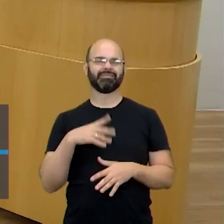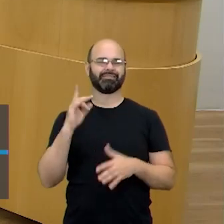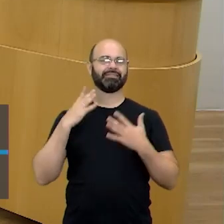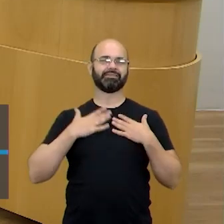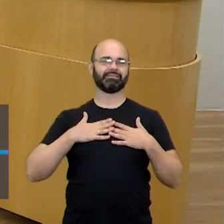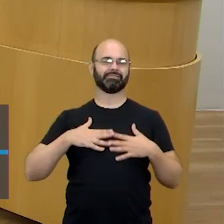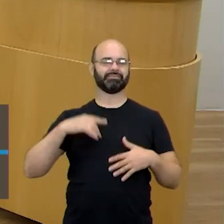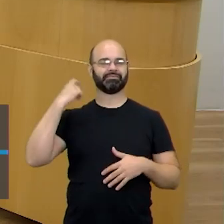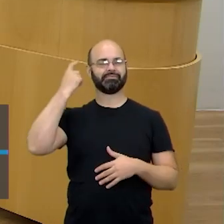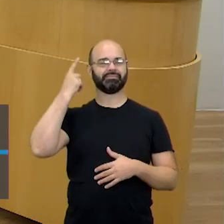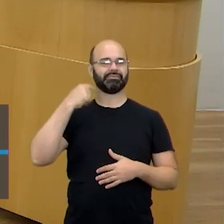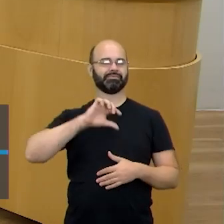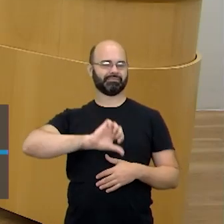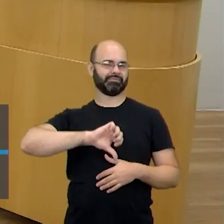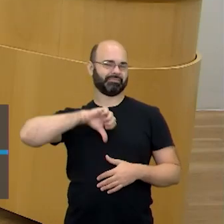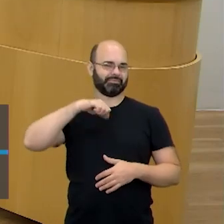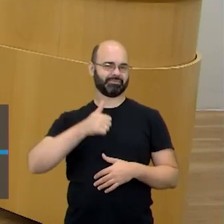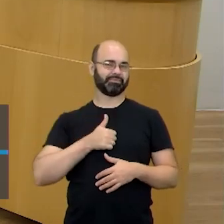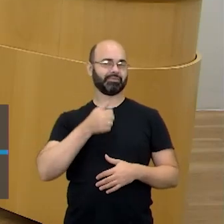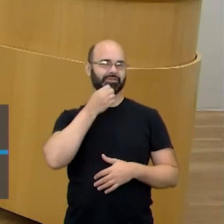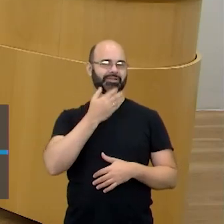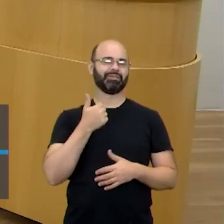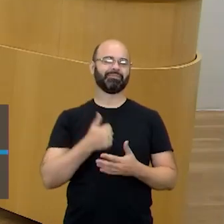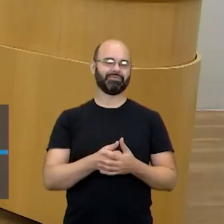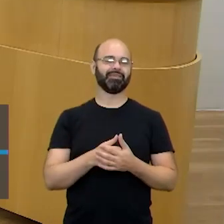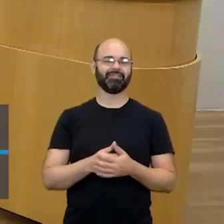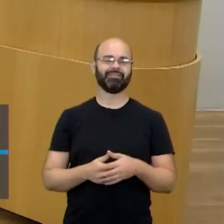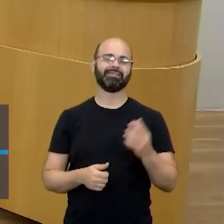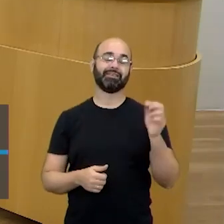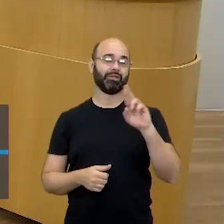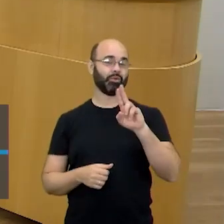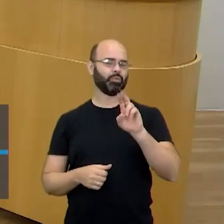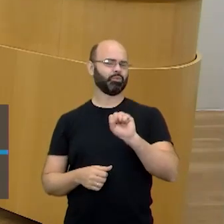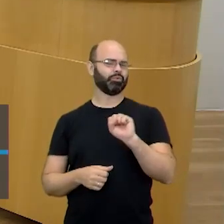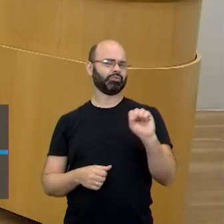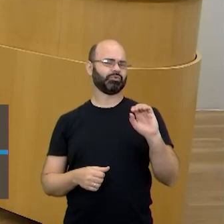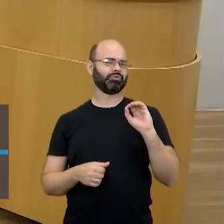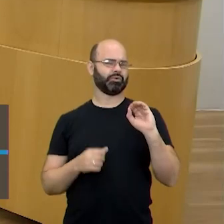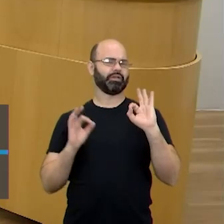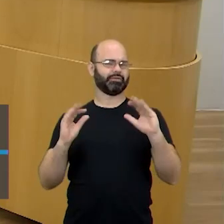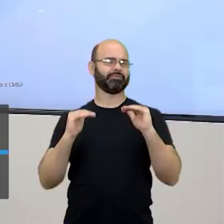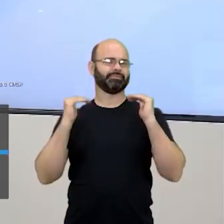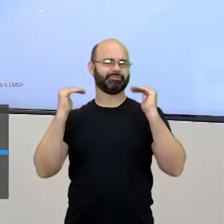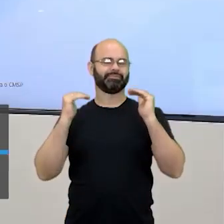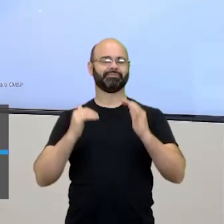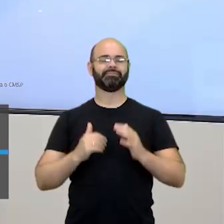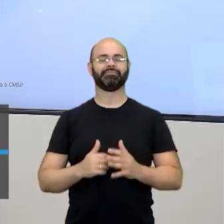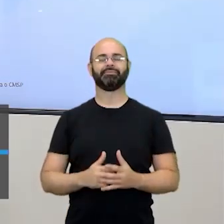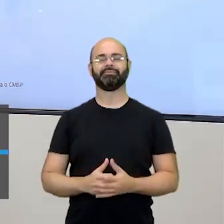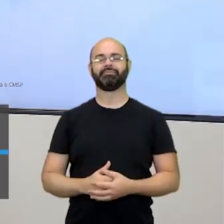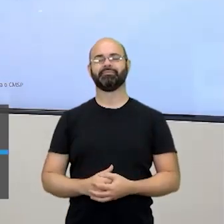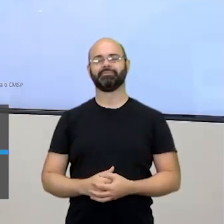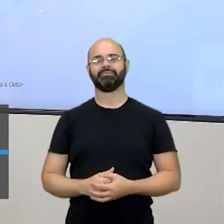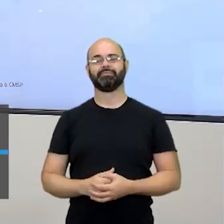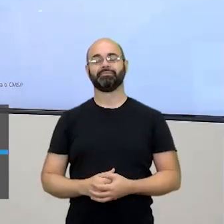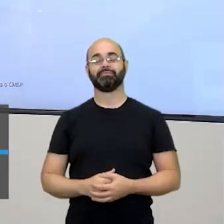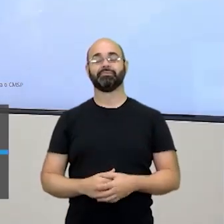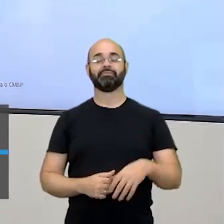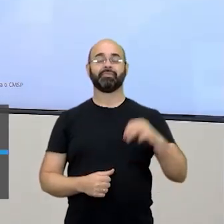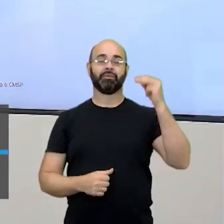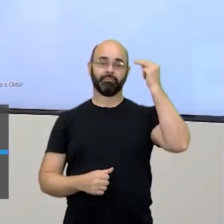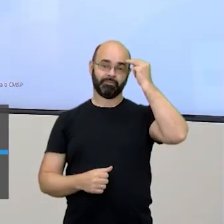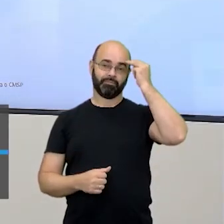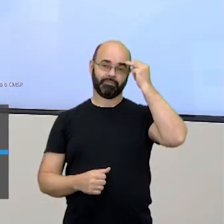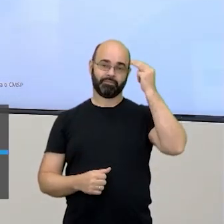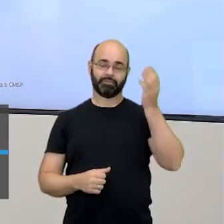bom. Você é o Tony Russell? Eu tô numa fruição, entendeu? Gostou da minha fruição. Gente, memória são